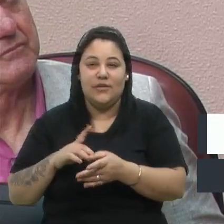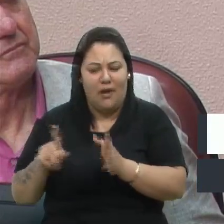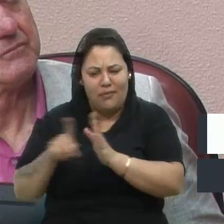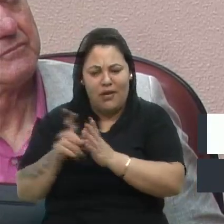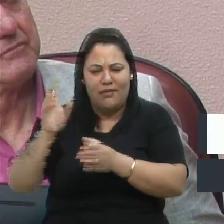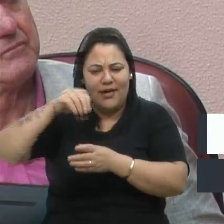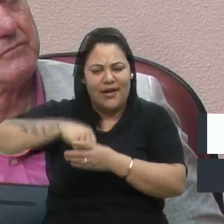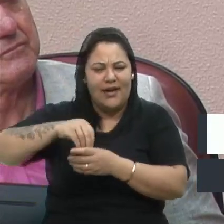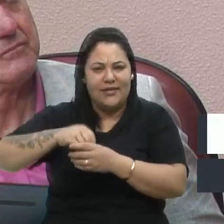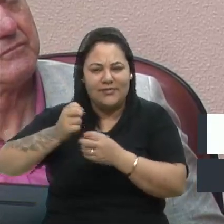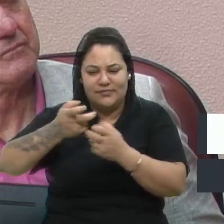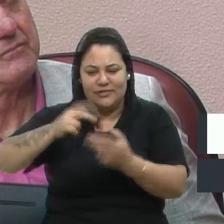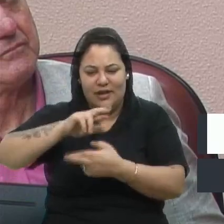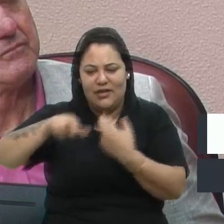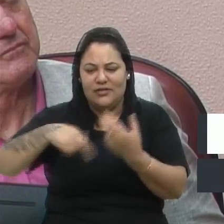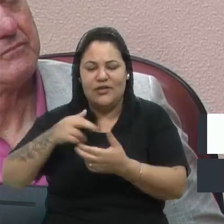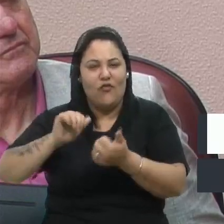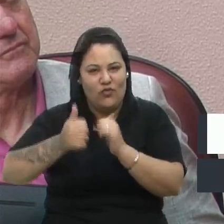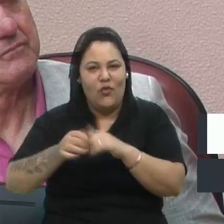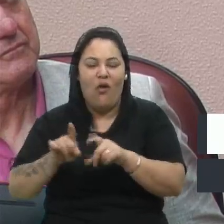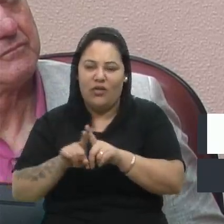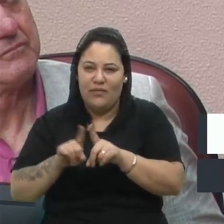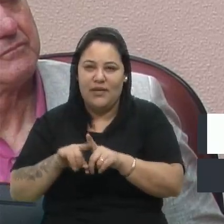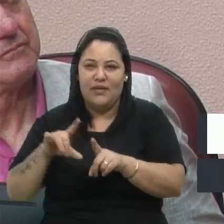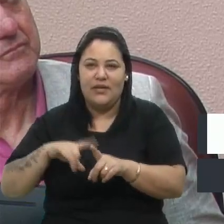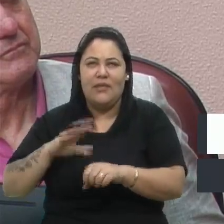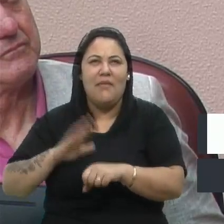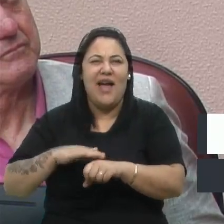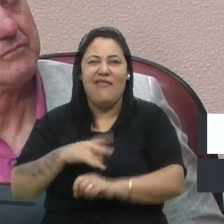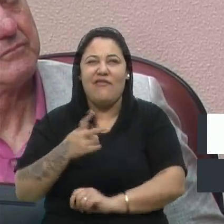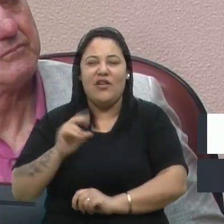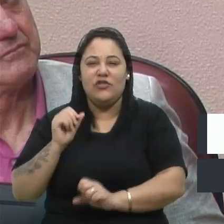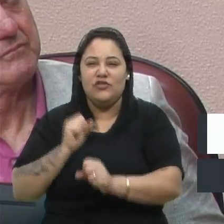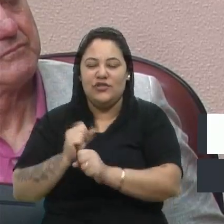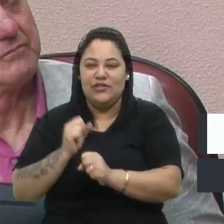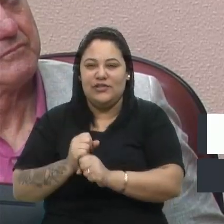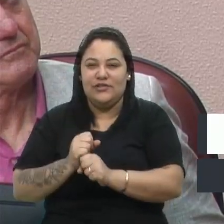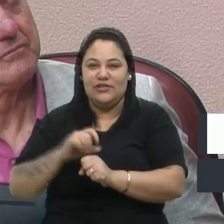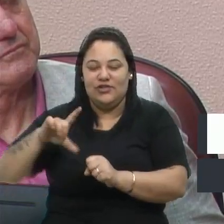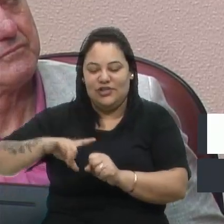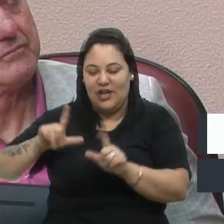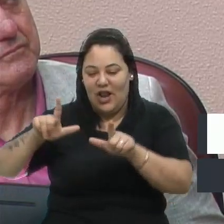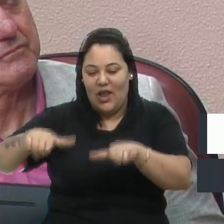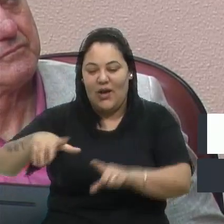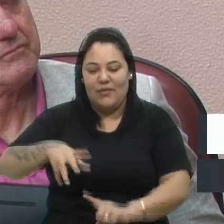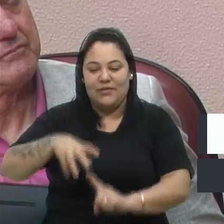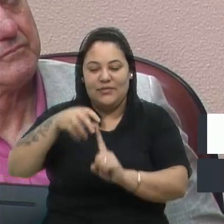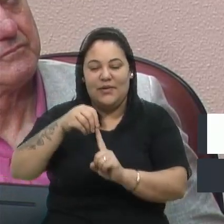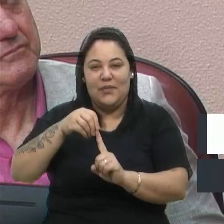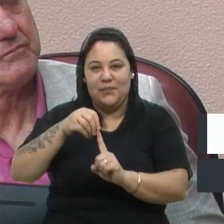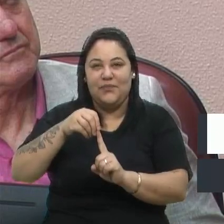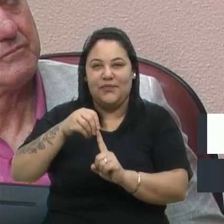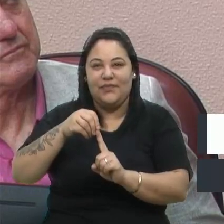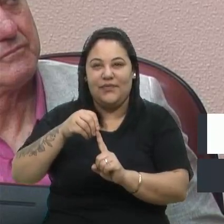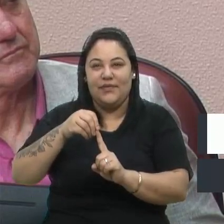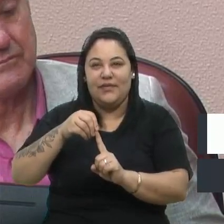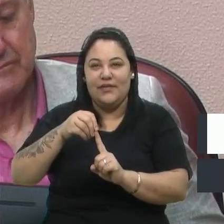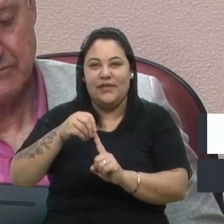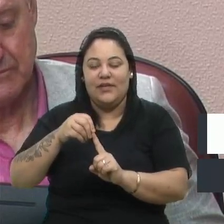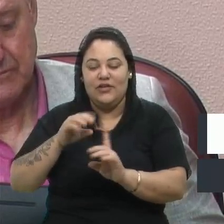desde que conheço o Avaí, ali do lado da minha casa, tem mais de 20 anos, na casa dele, a sede do Esporte Clube Avaí, que foi muitas